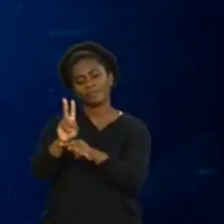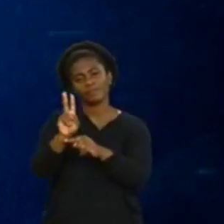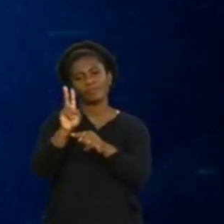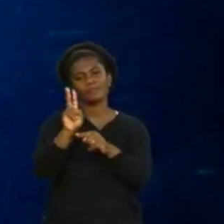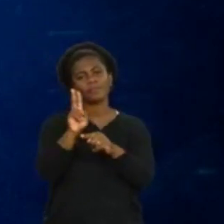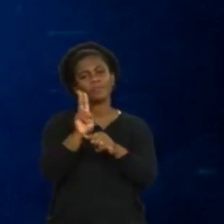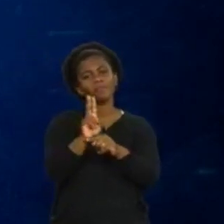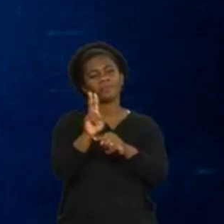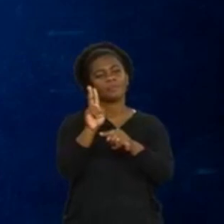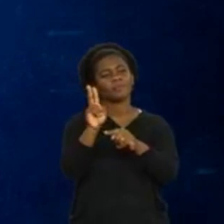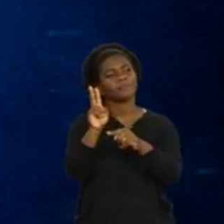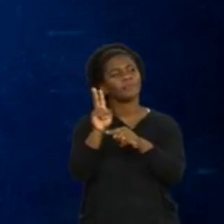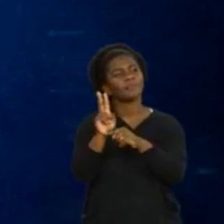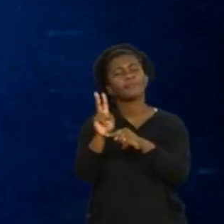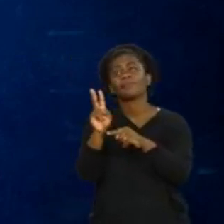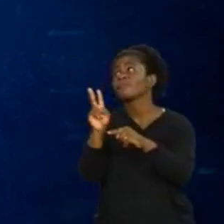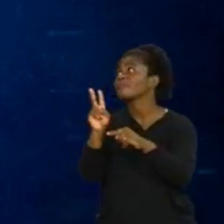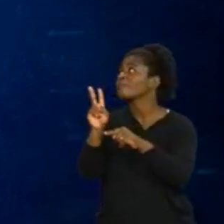de ti.